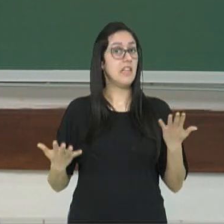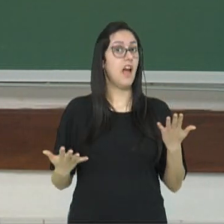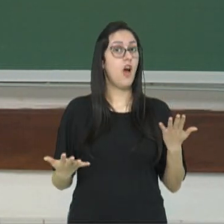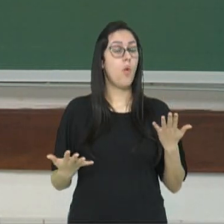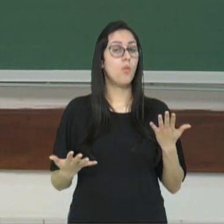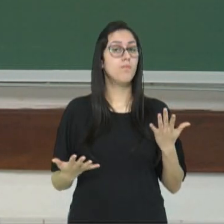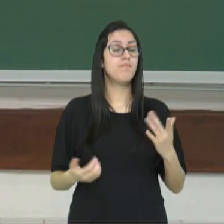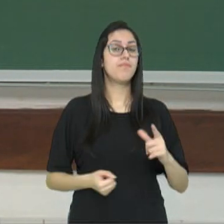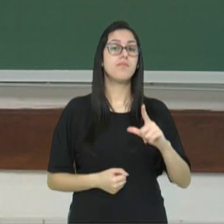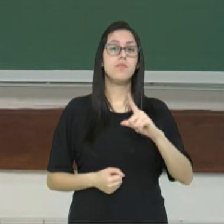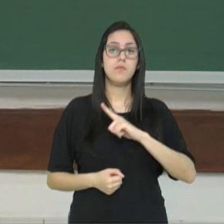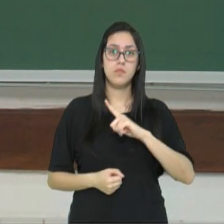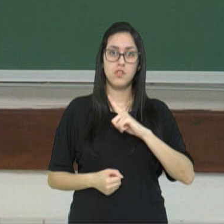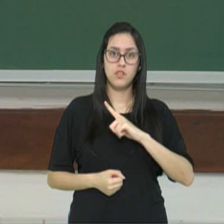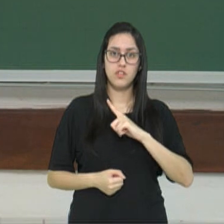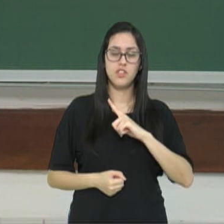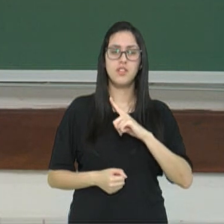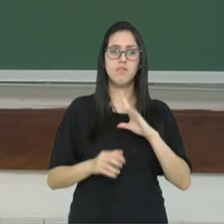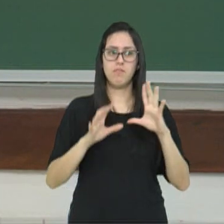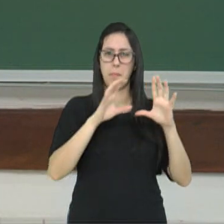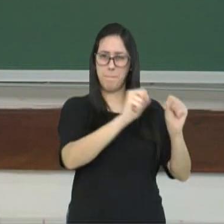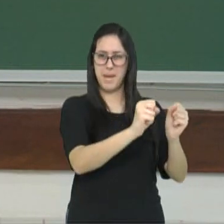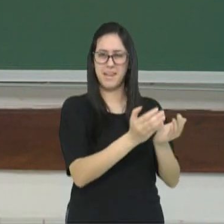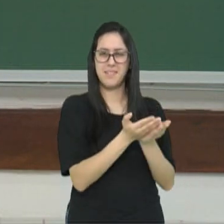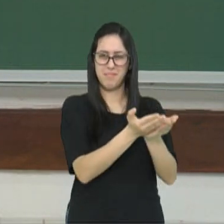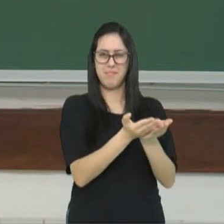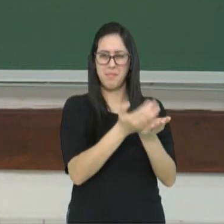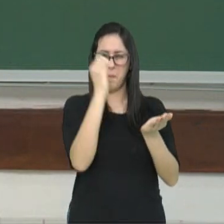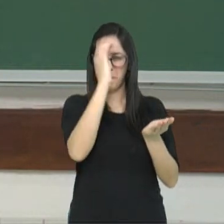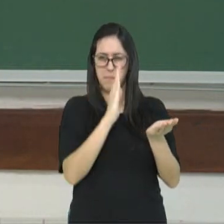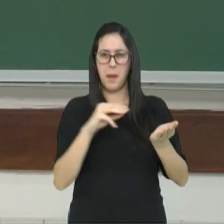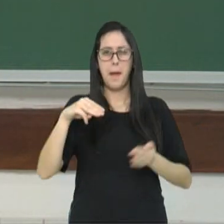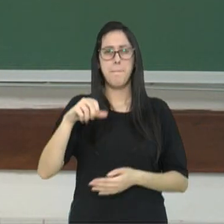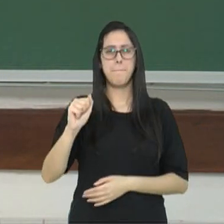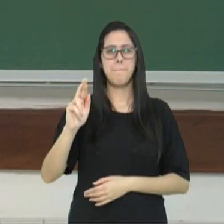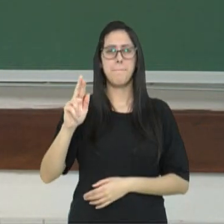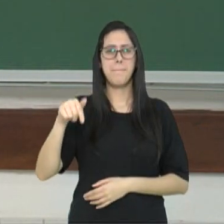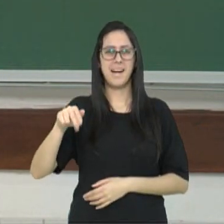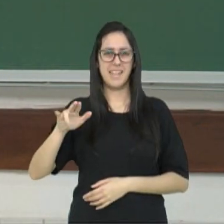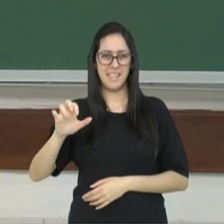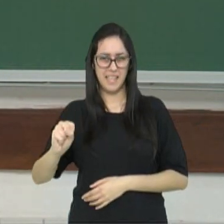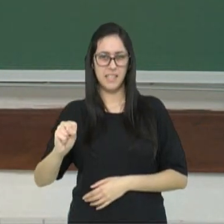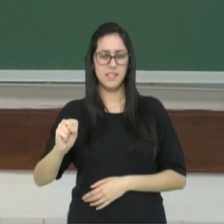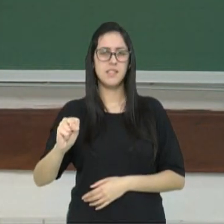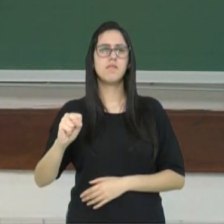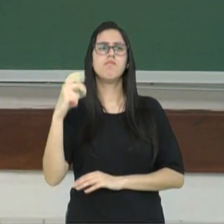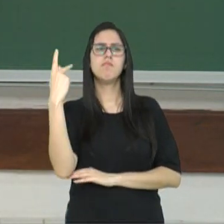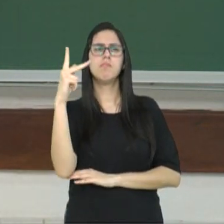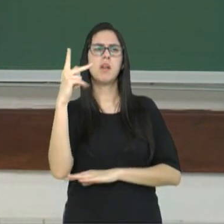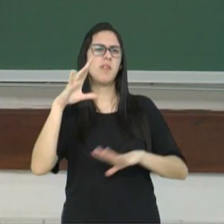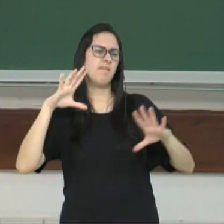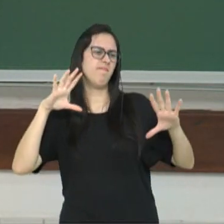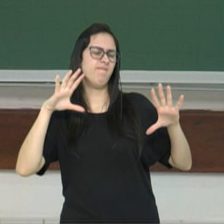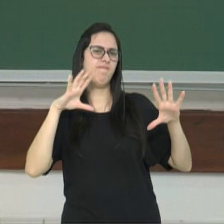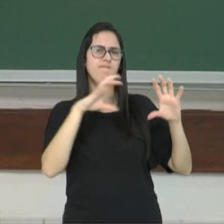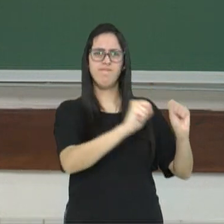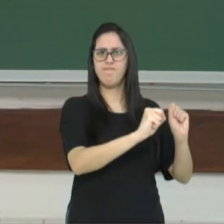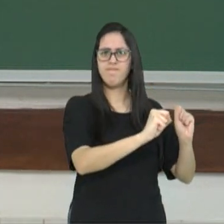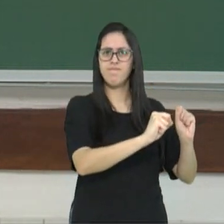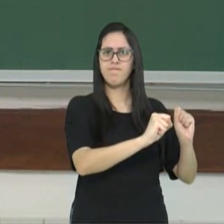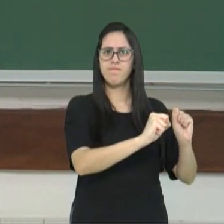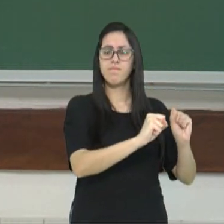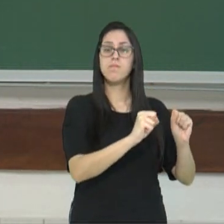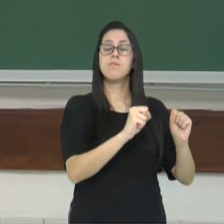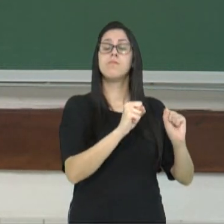pegar o Marquês de Olinda, esse navio brasileiro, o Paraguai já inicia a primeira invasão, indo para o Mato